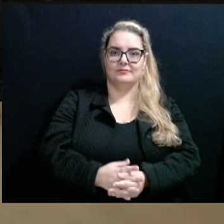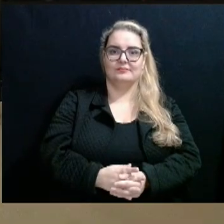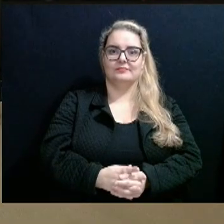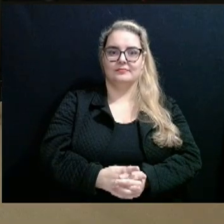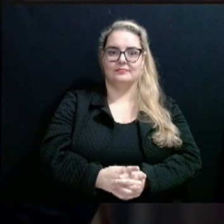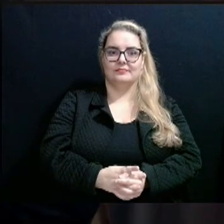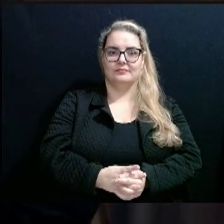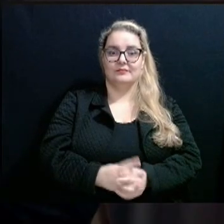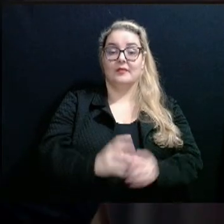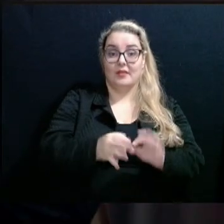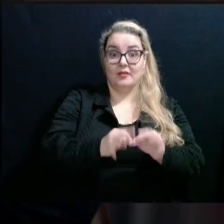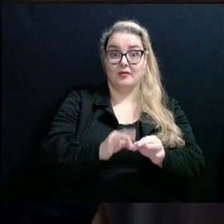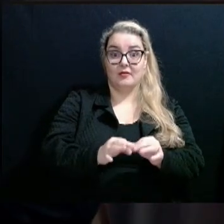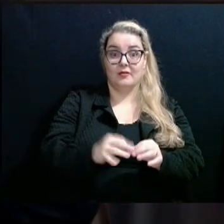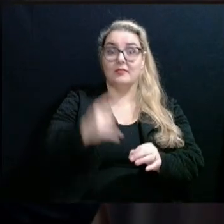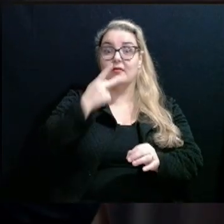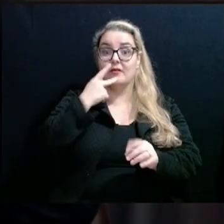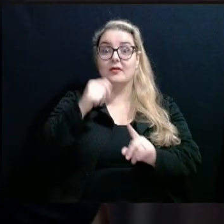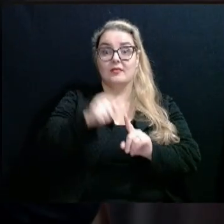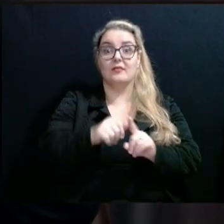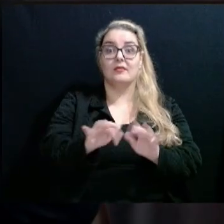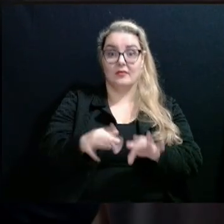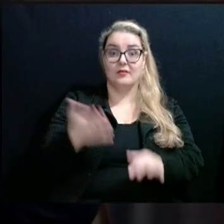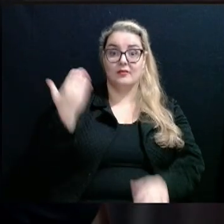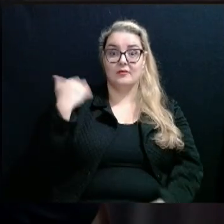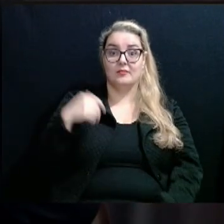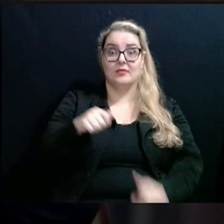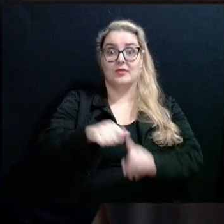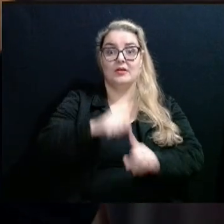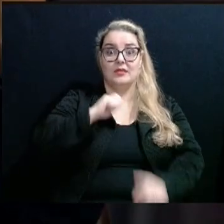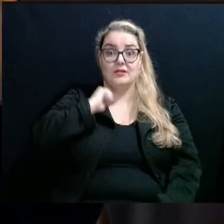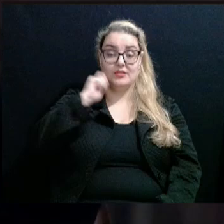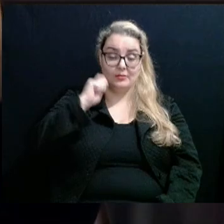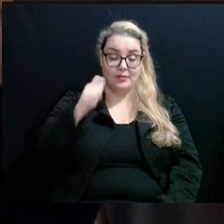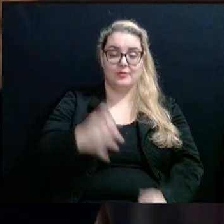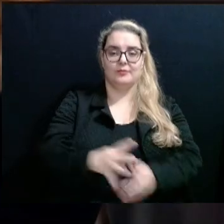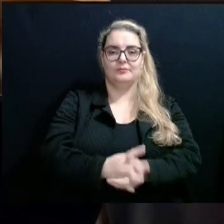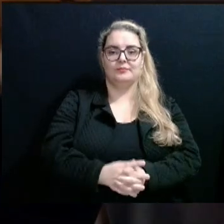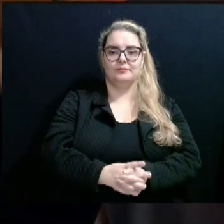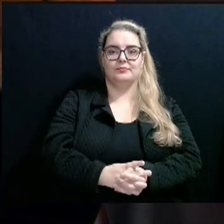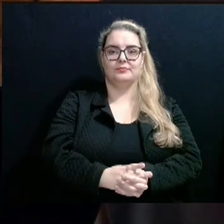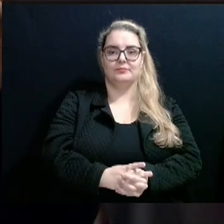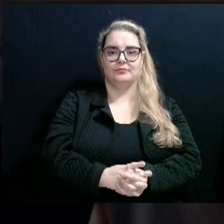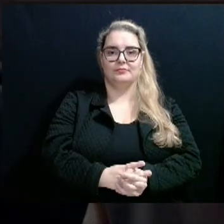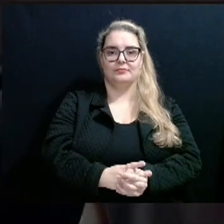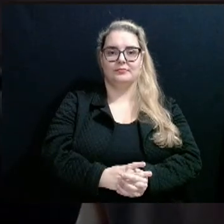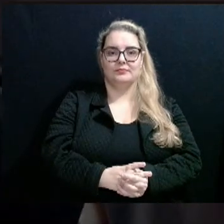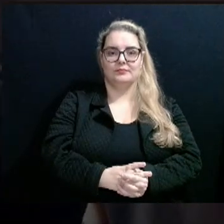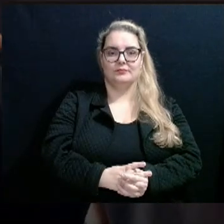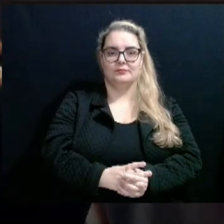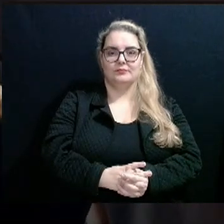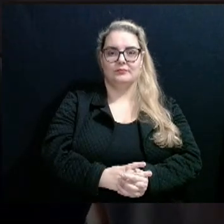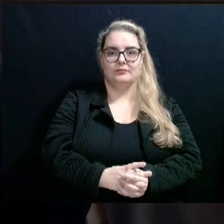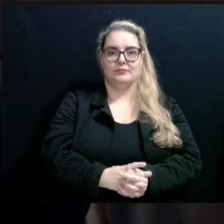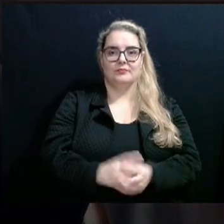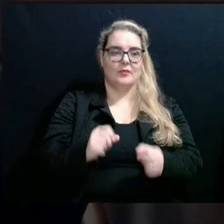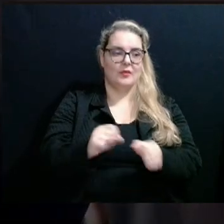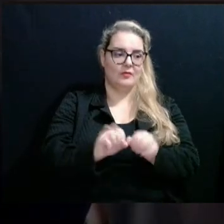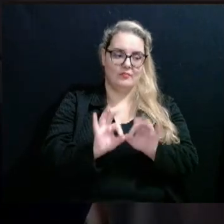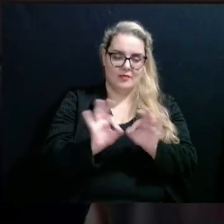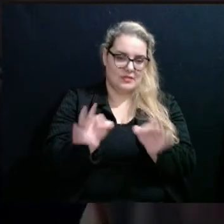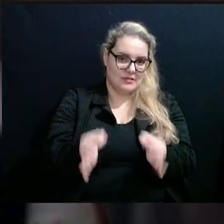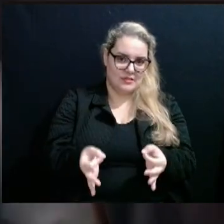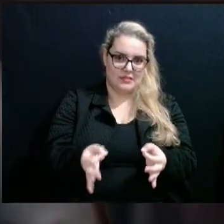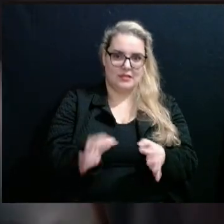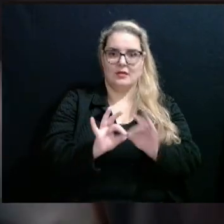mês passado, abril. E falei, vou fazer um simples, vou fazer uma oficina simples